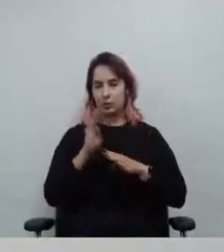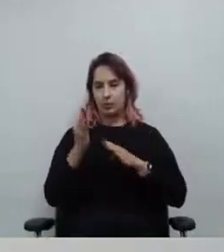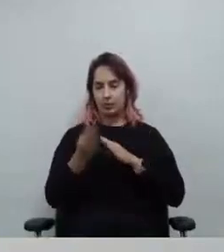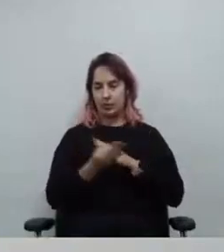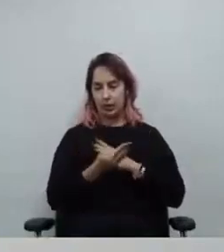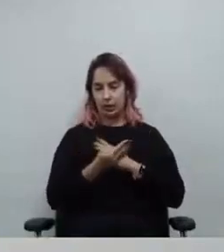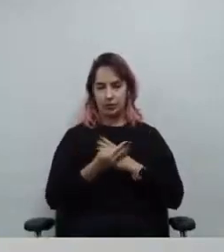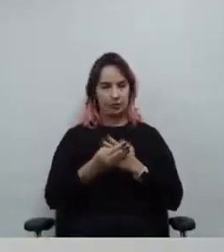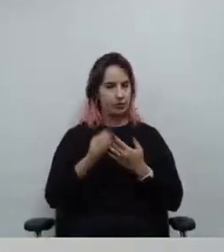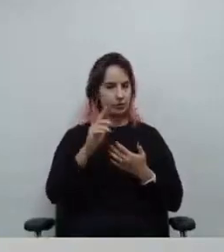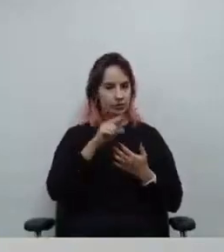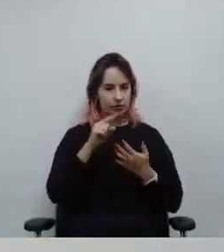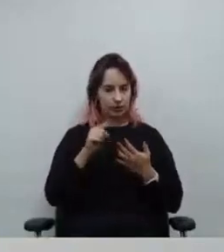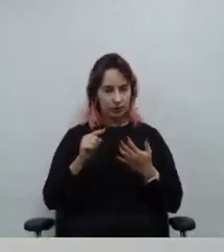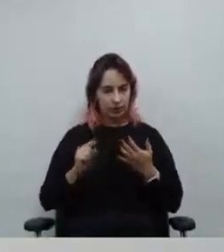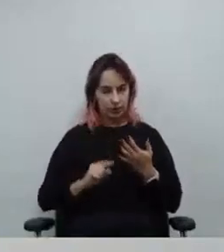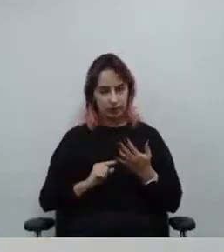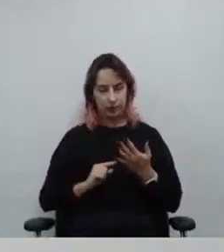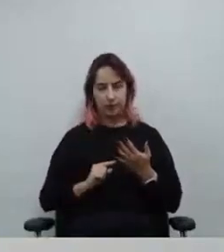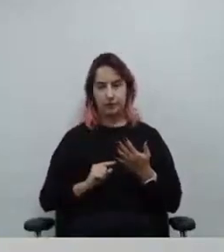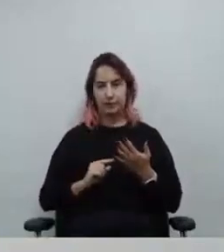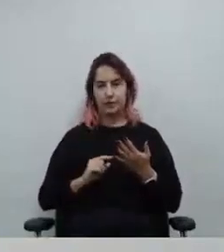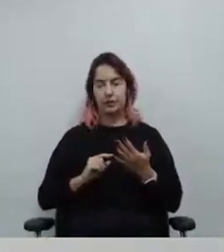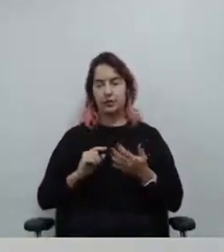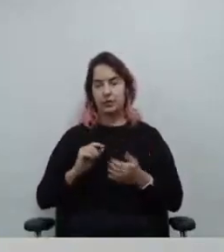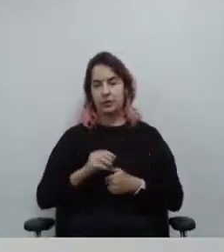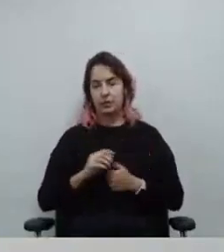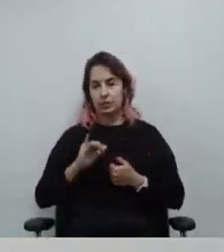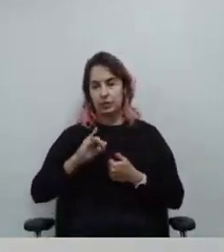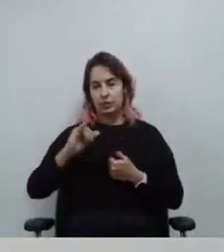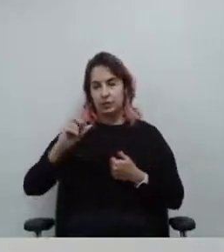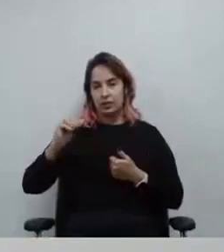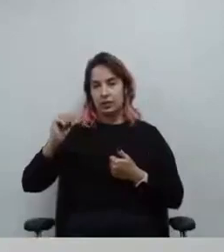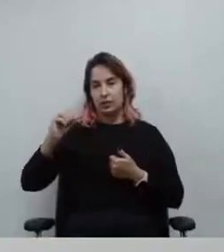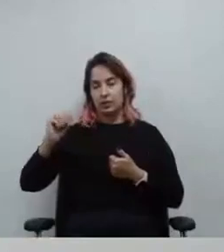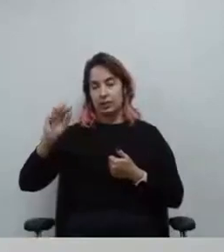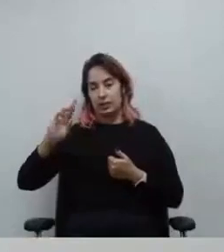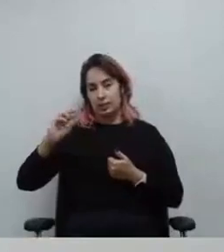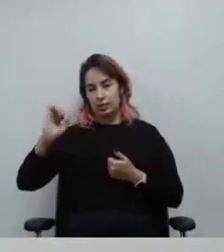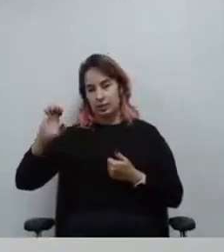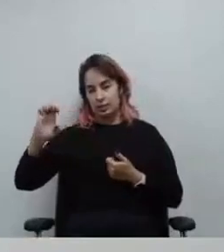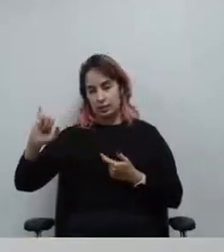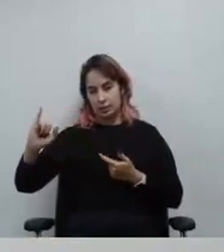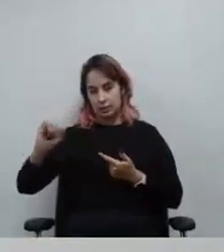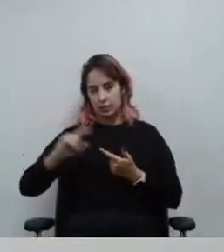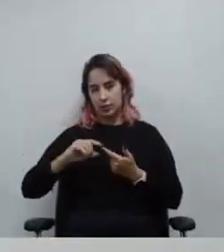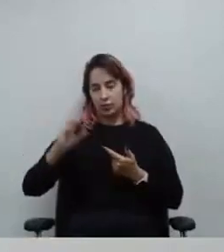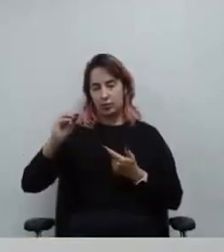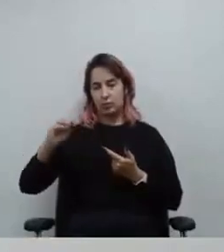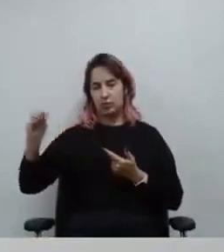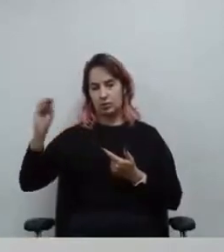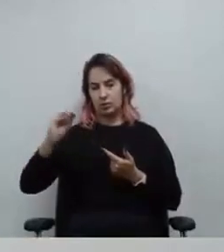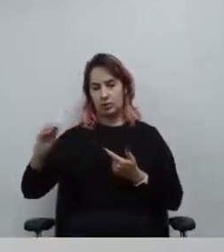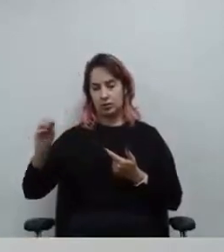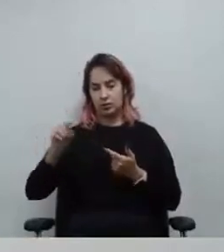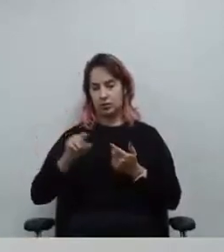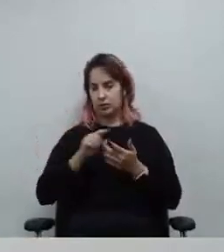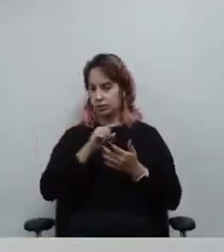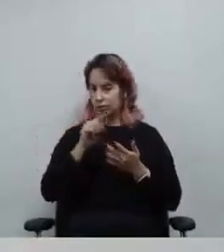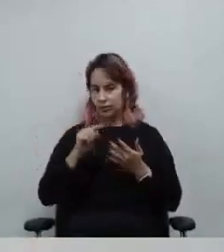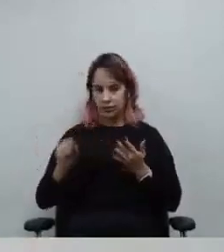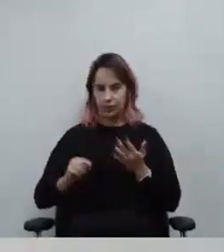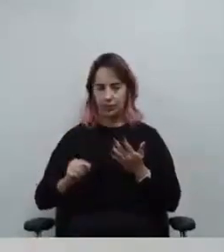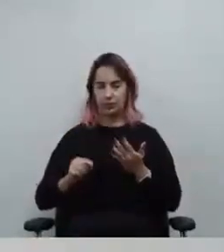Caraguatatuba, Itapetininga, Itapevi, Jacareí, Osasco, Piracicaba, Vila Mimosa e Regional Sul. É o